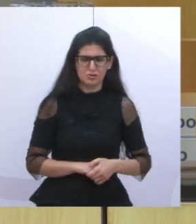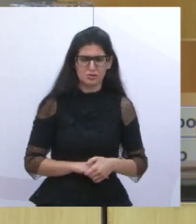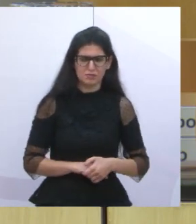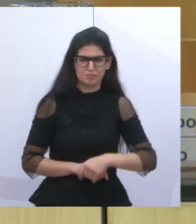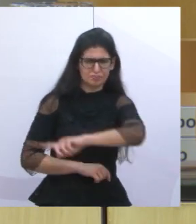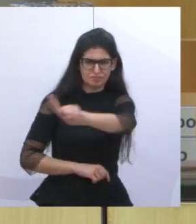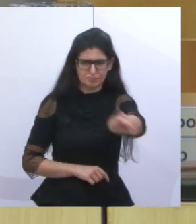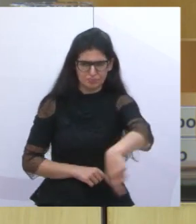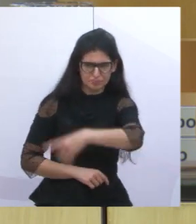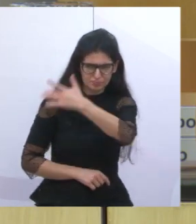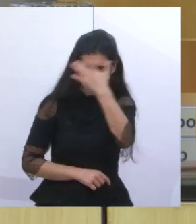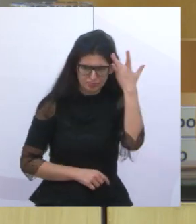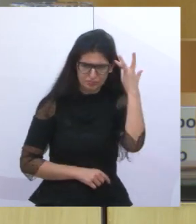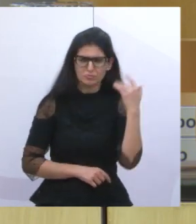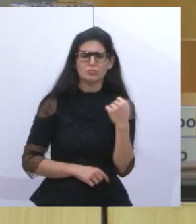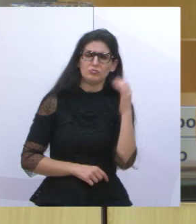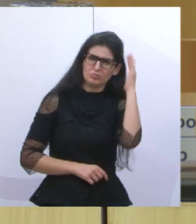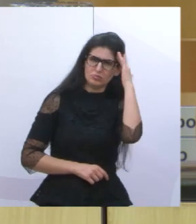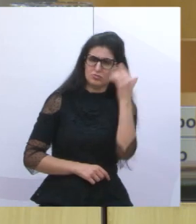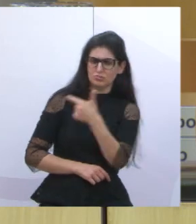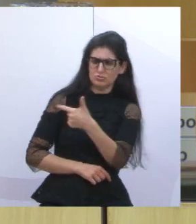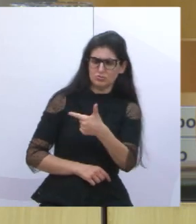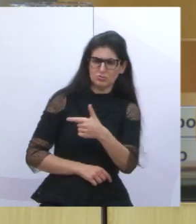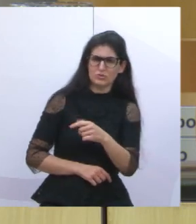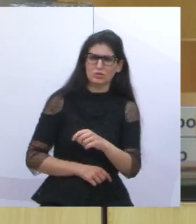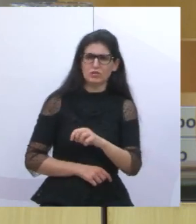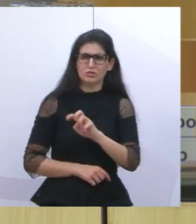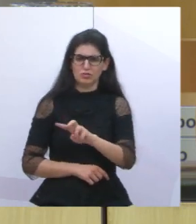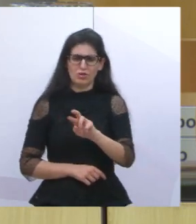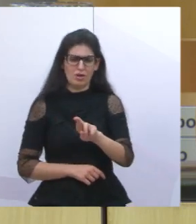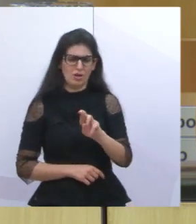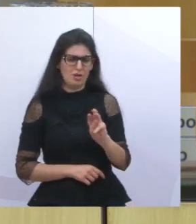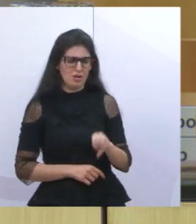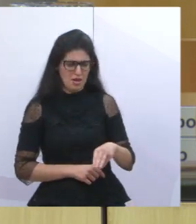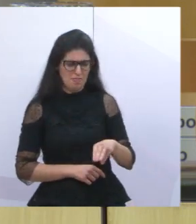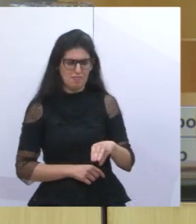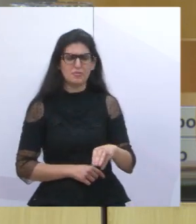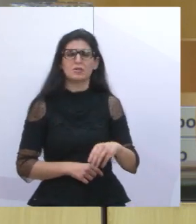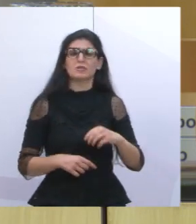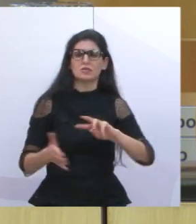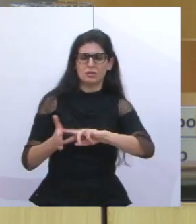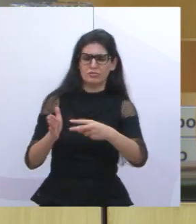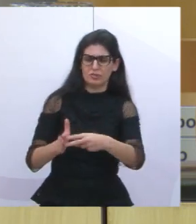entender, 22 VRM são R$ 1.400.